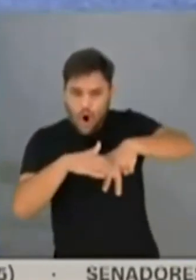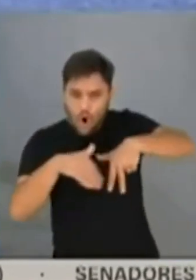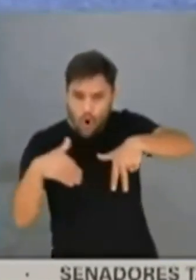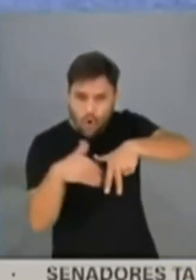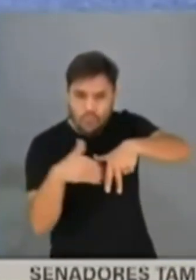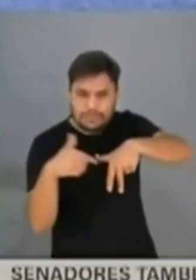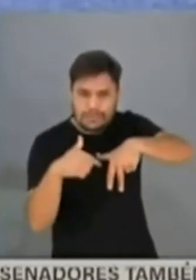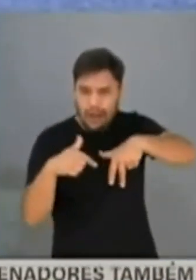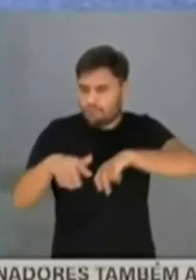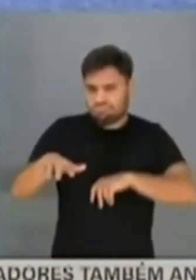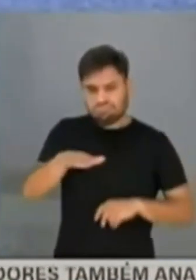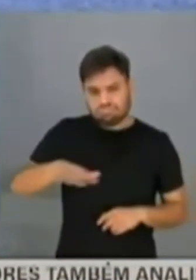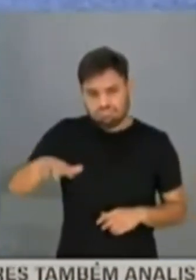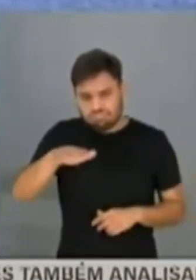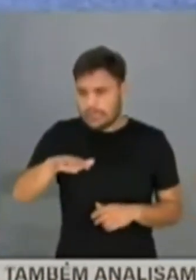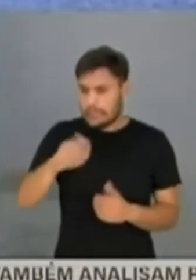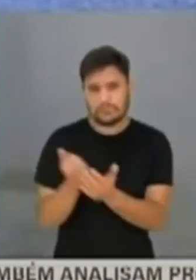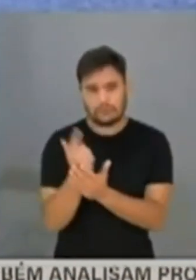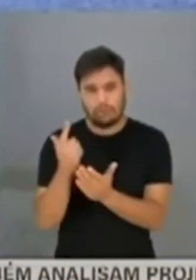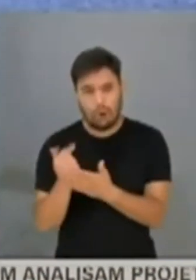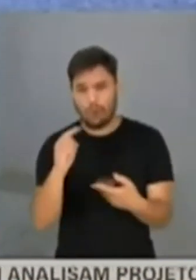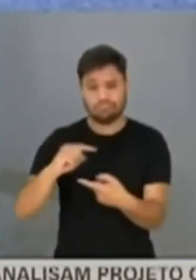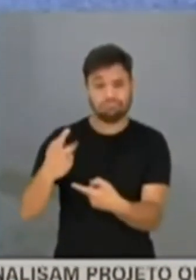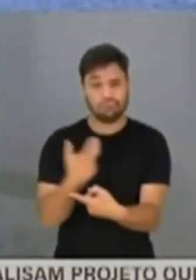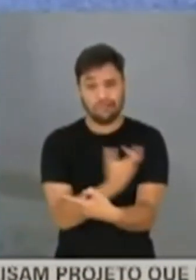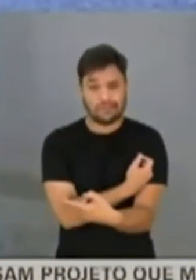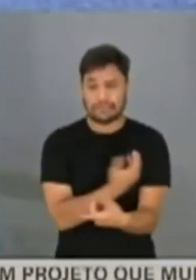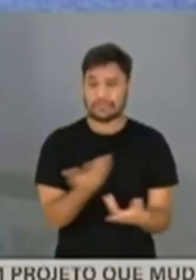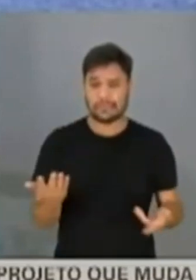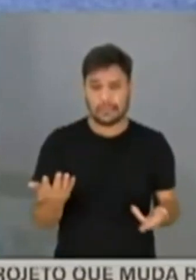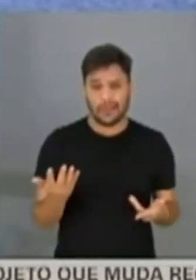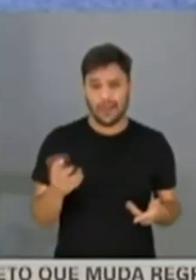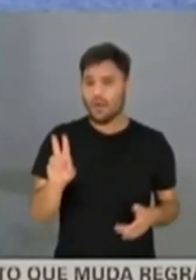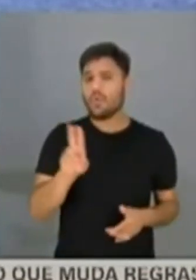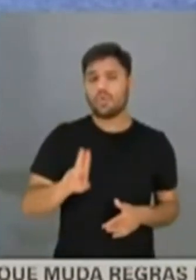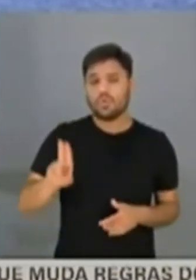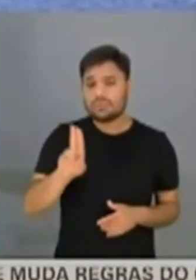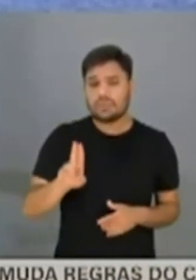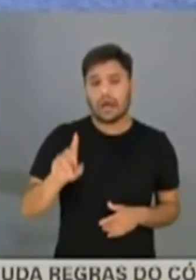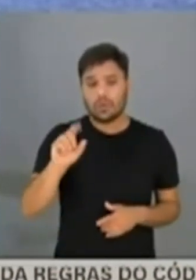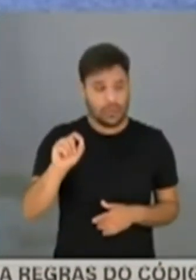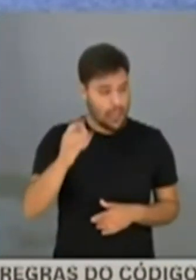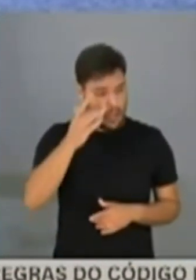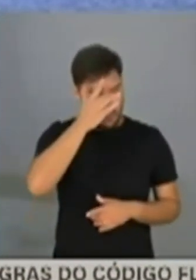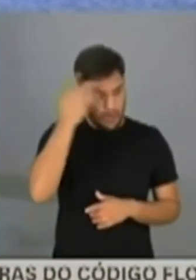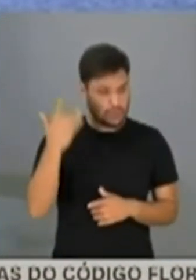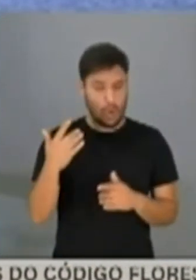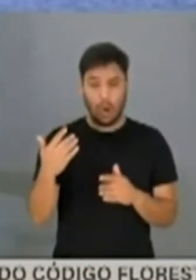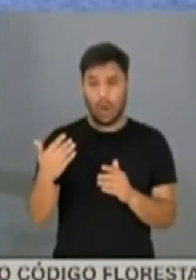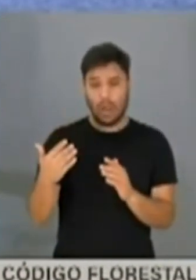nesse submundo da aquisição de vacinas usando atravessadores.